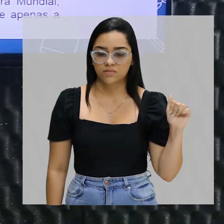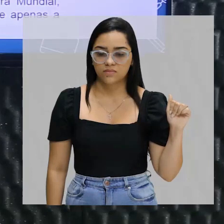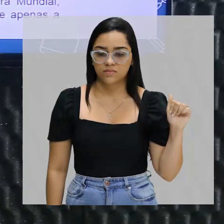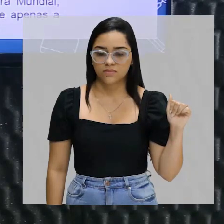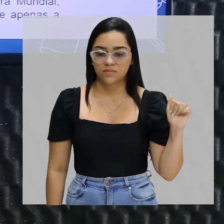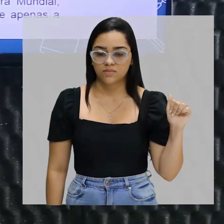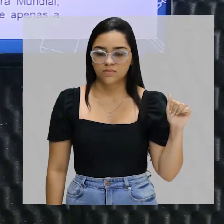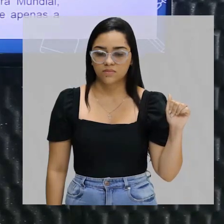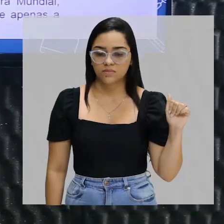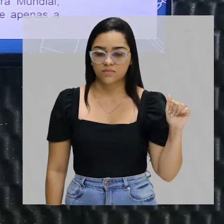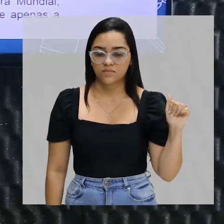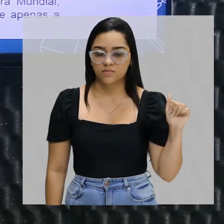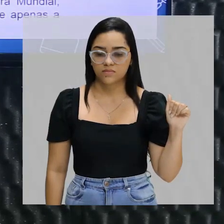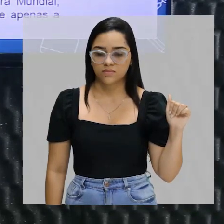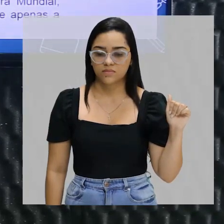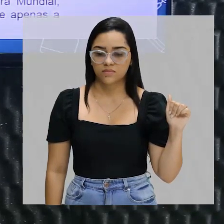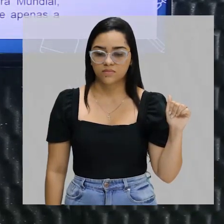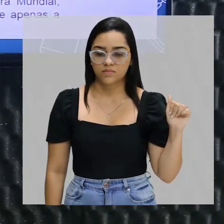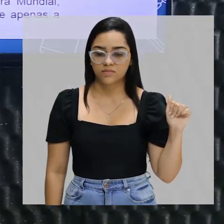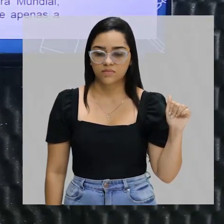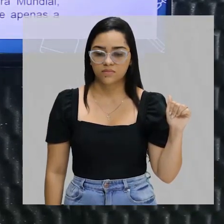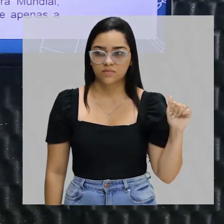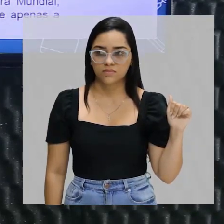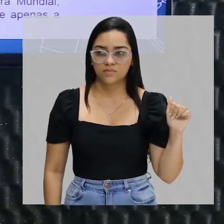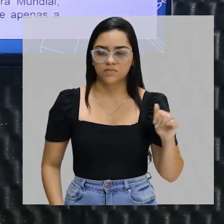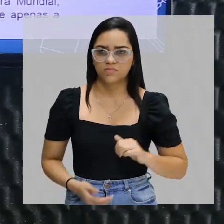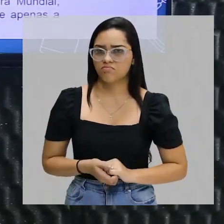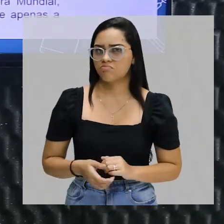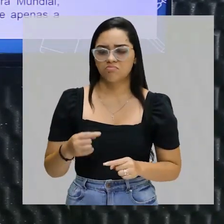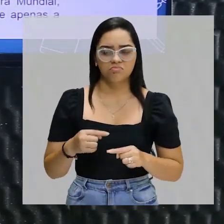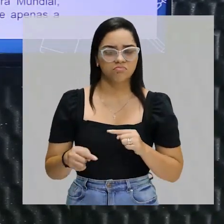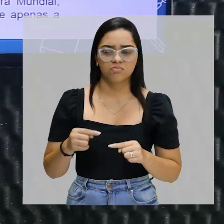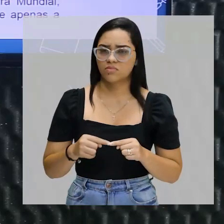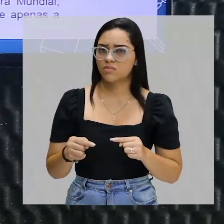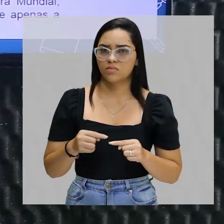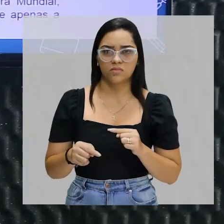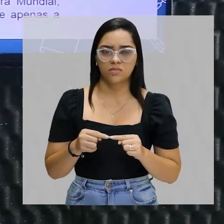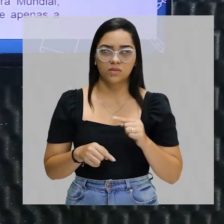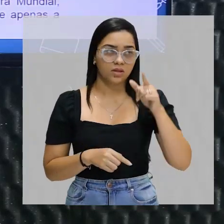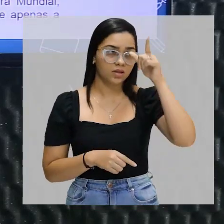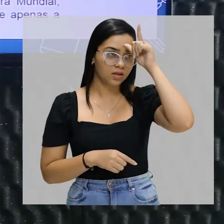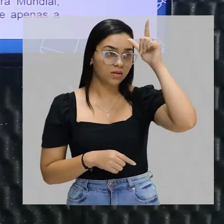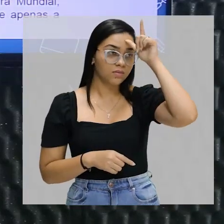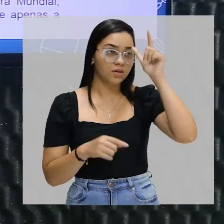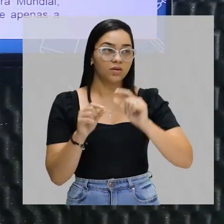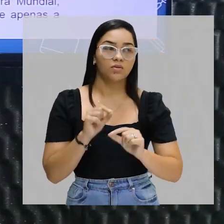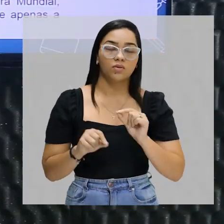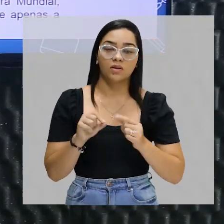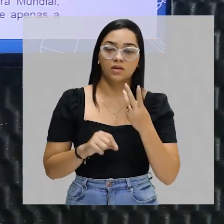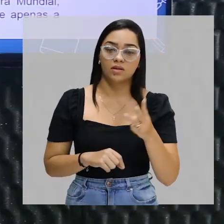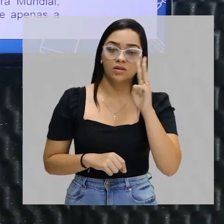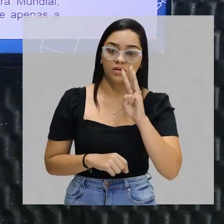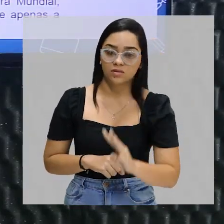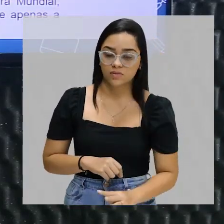na época das Vitórias estava ocupada pelas forças da outra não tem nada a ver quando a Alemanha ela foi três vezes campeão mundial